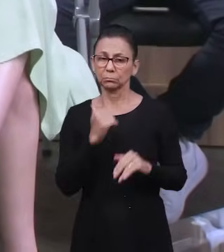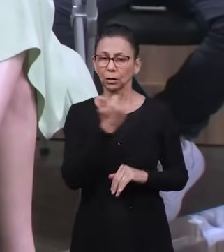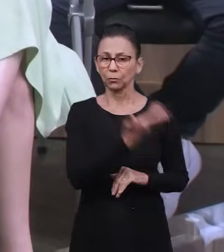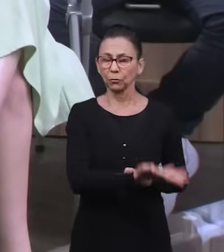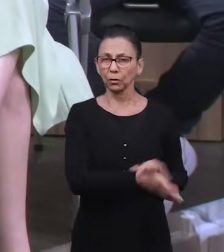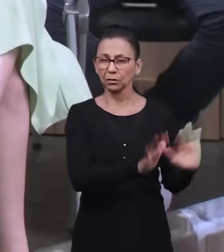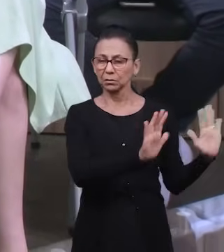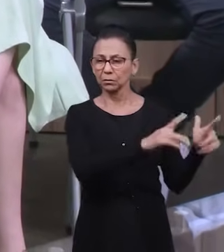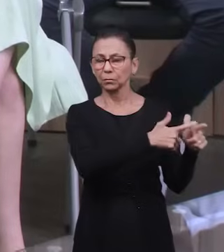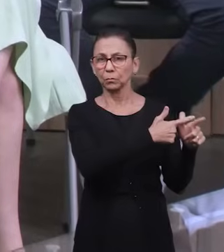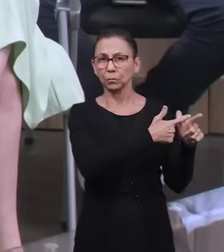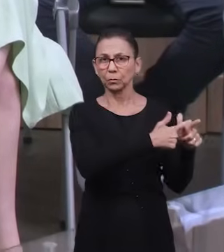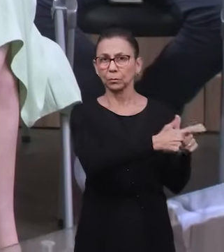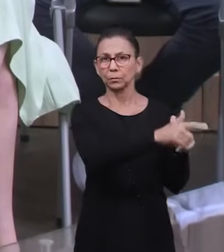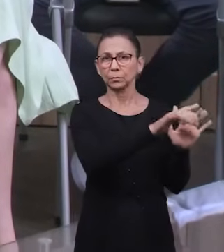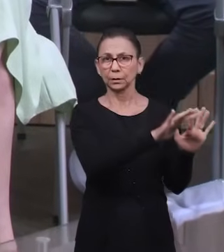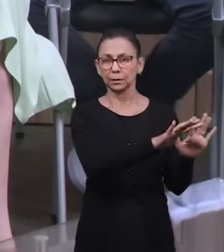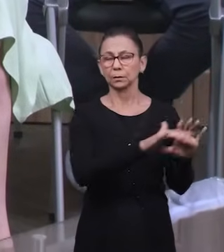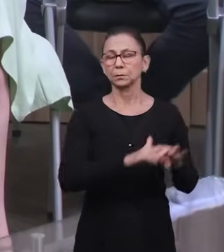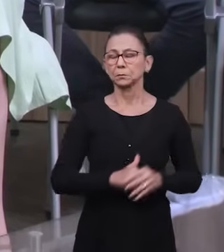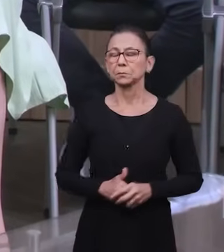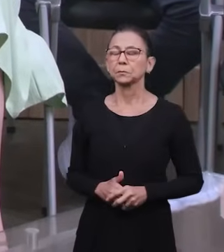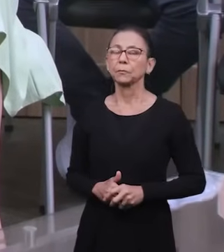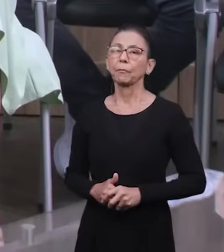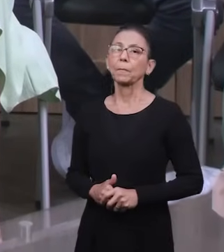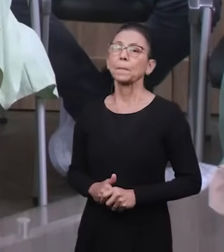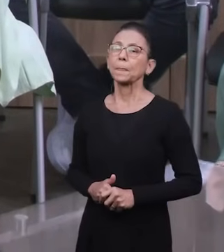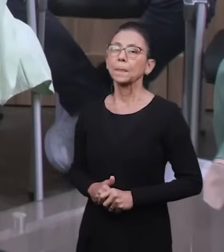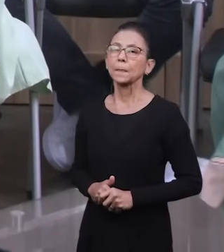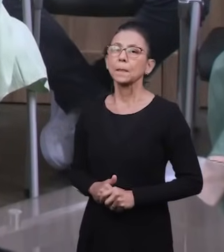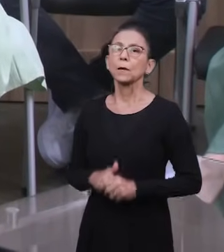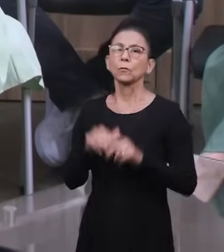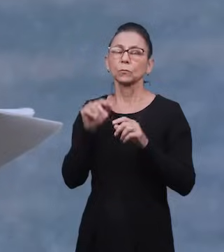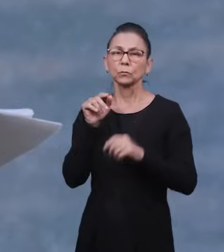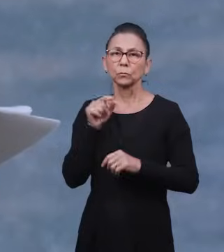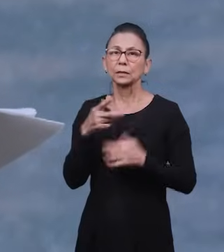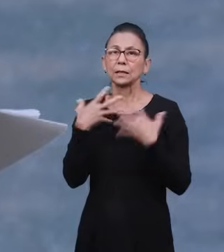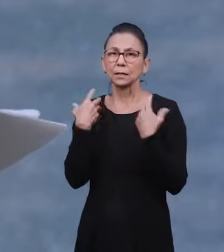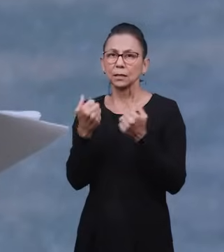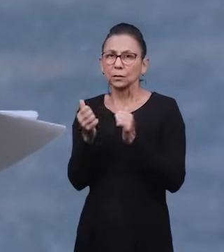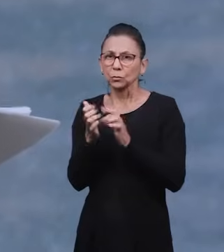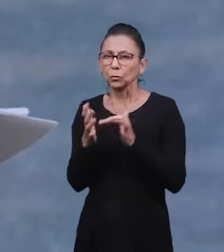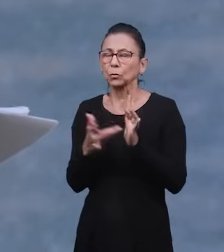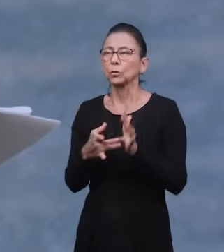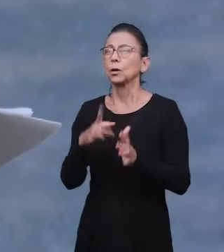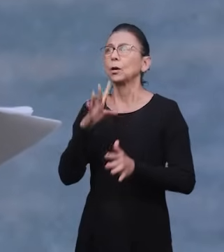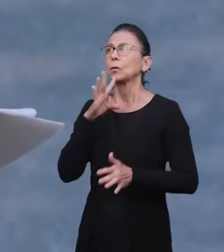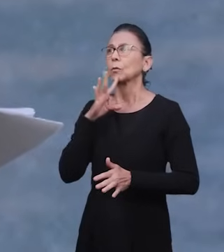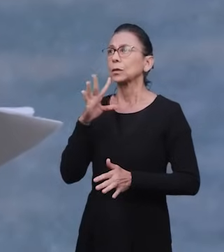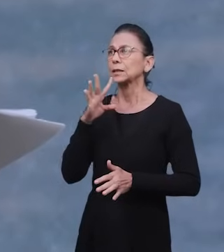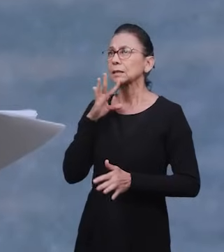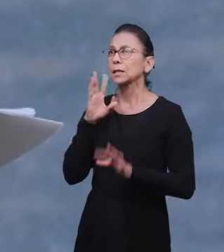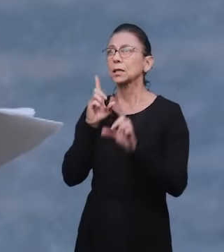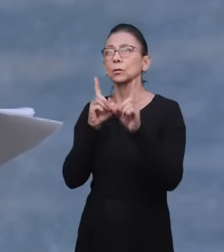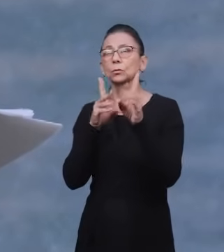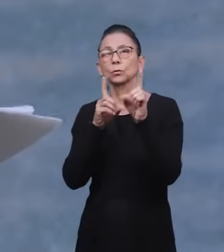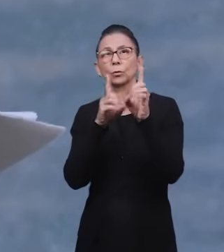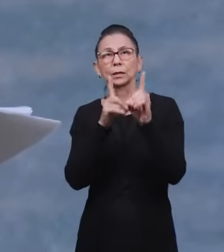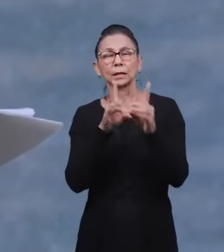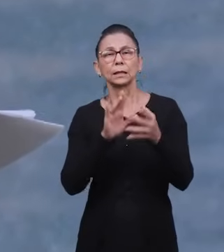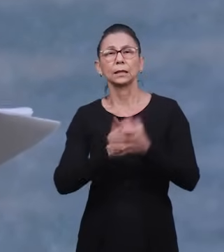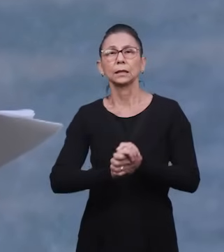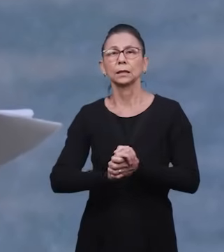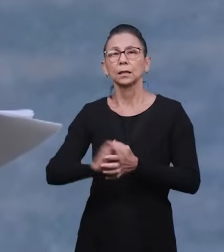para outros lá é assunto deles, o assunto aqui para nós aqui. Então você negou, diz que você não, aquele que nega o